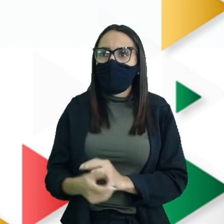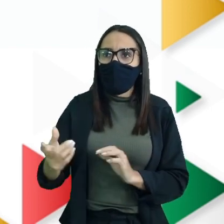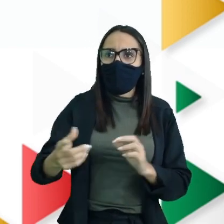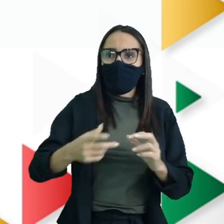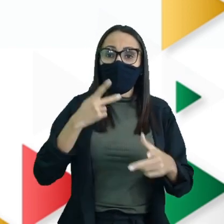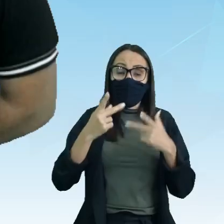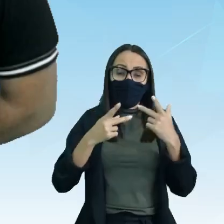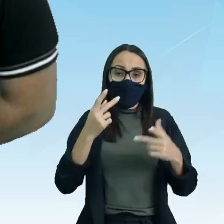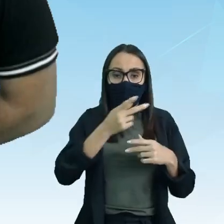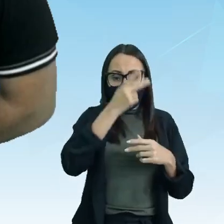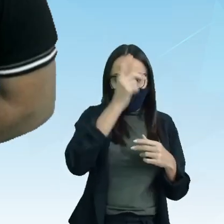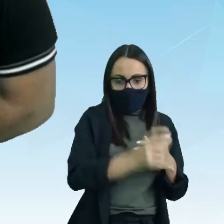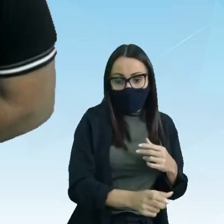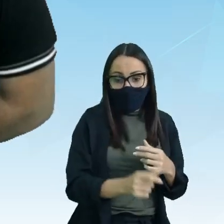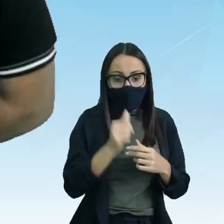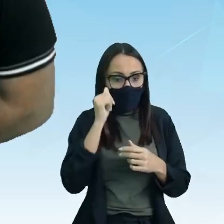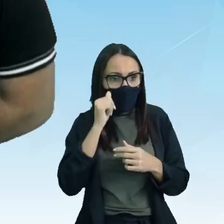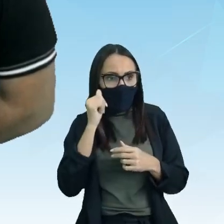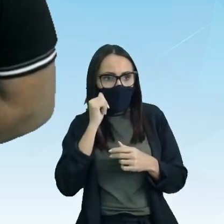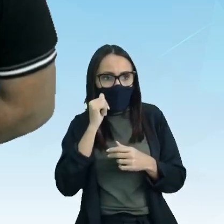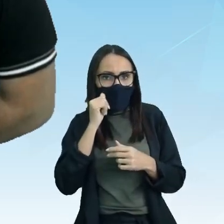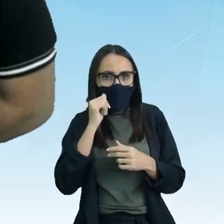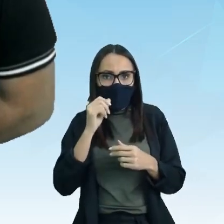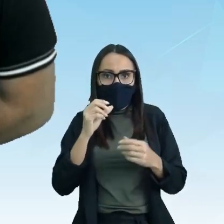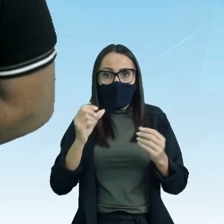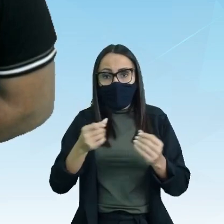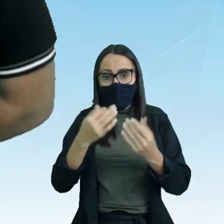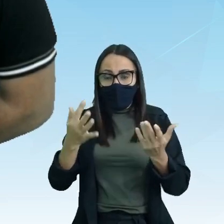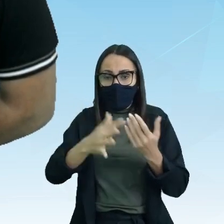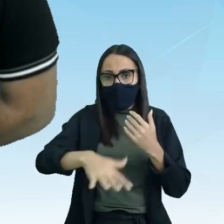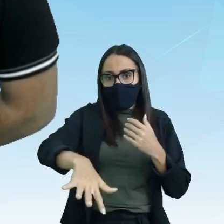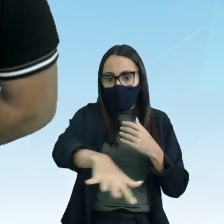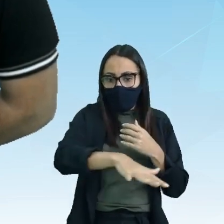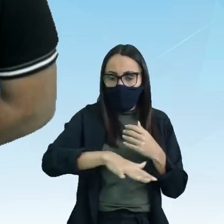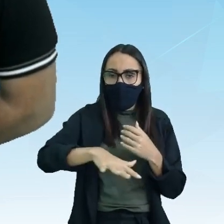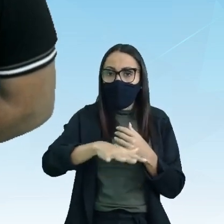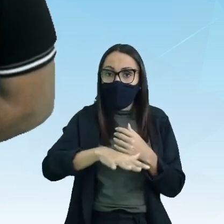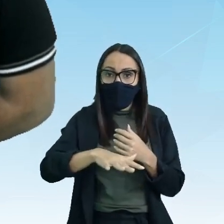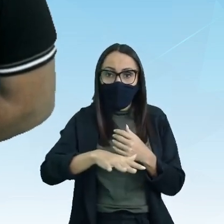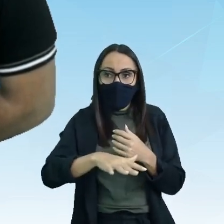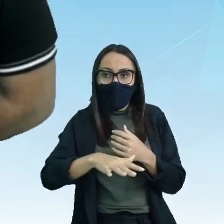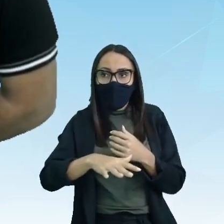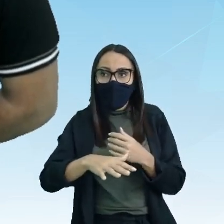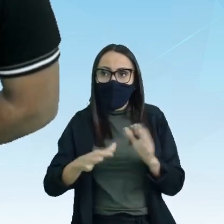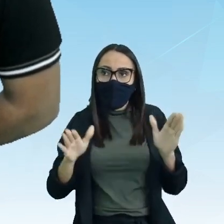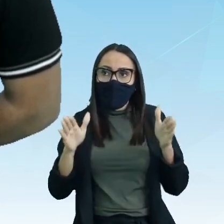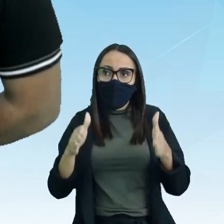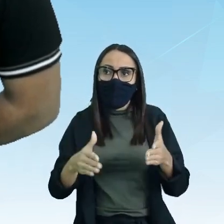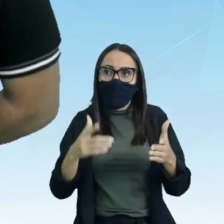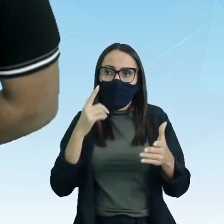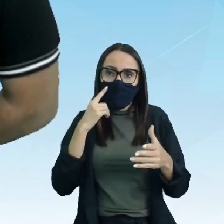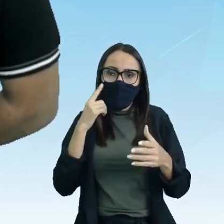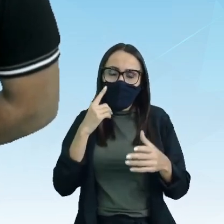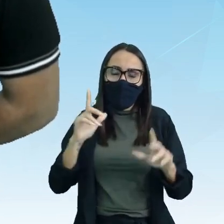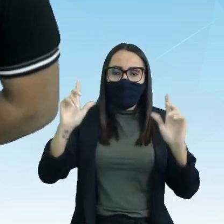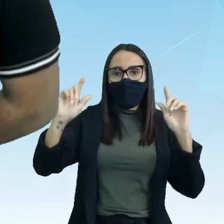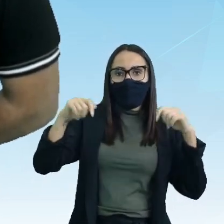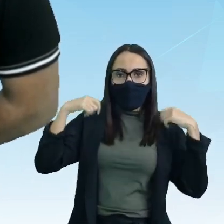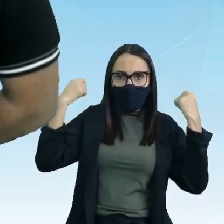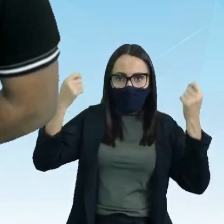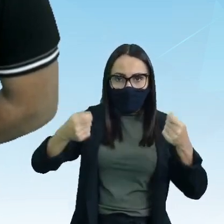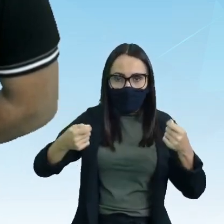de uma personagem feminina, certo? Que doa um terreno, certo? E esse terreno torna-se um mercado de São José,